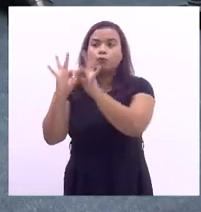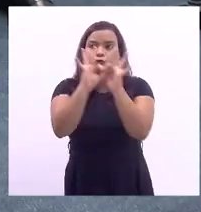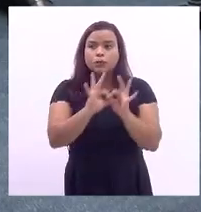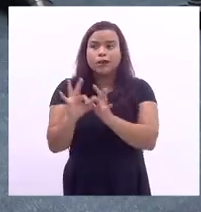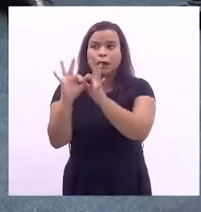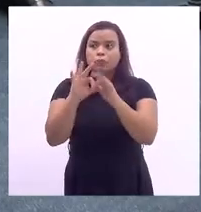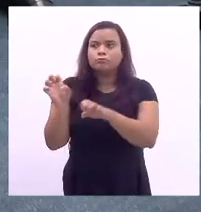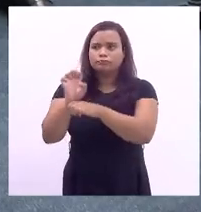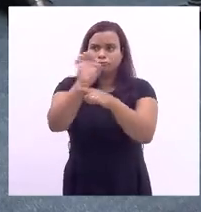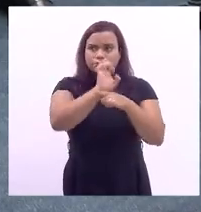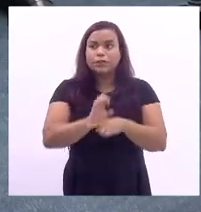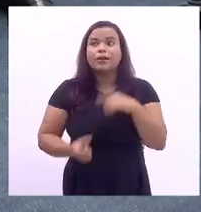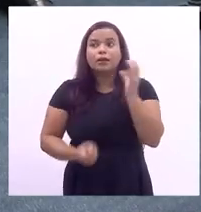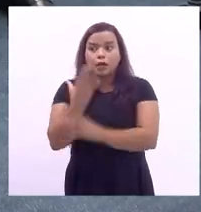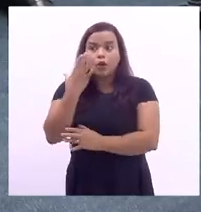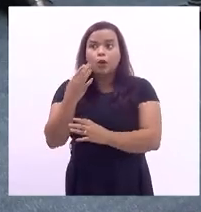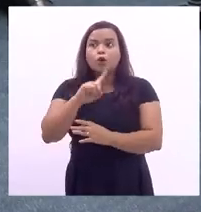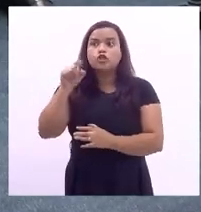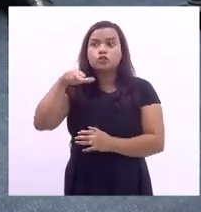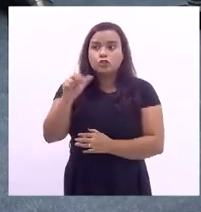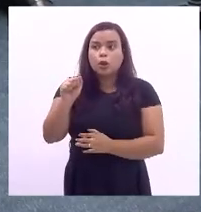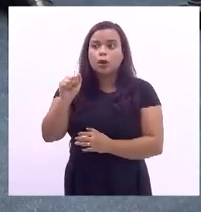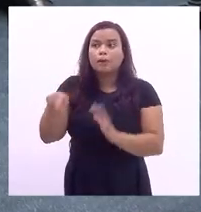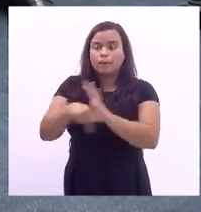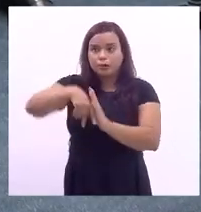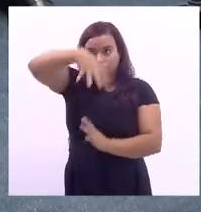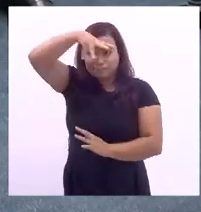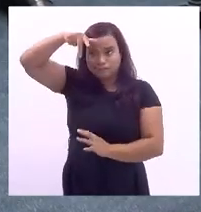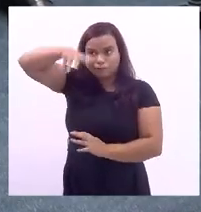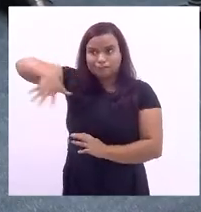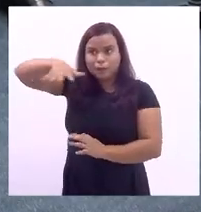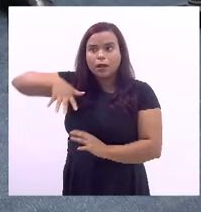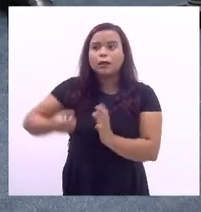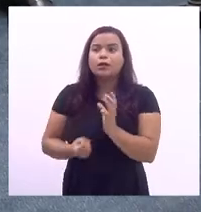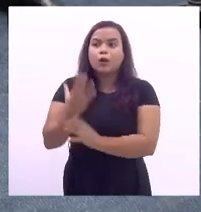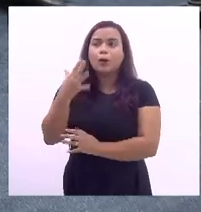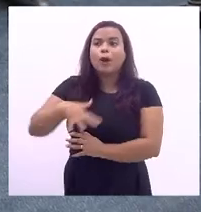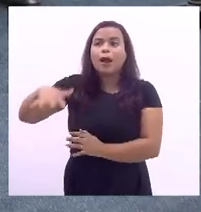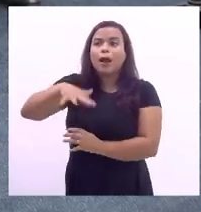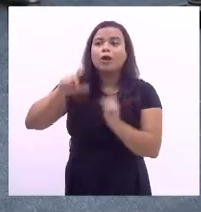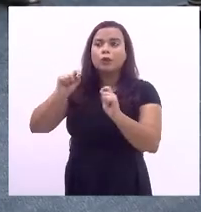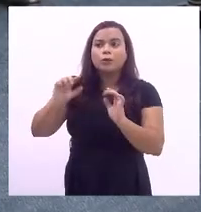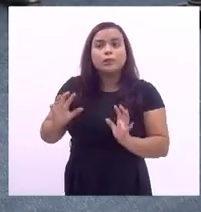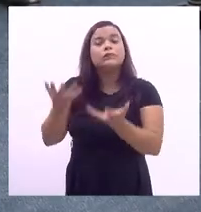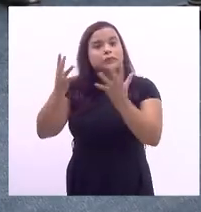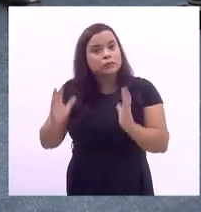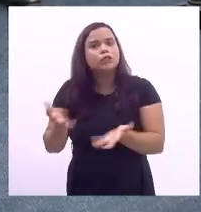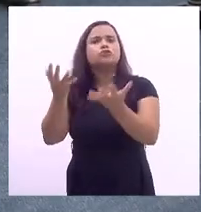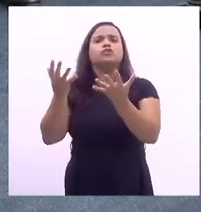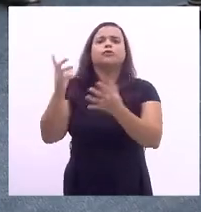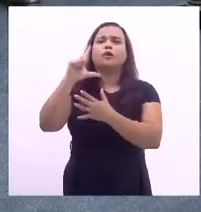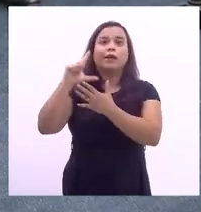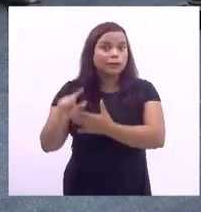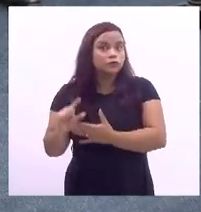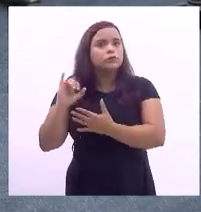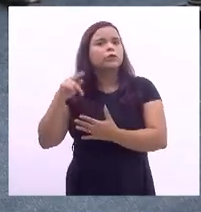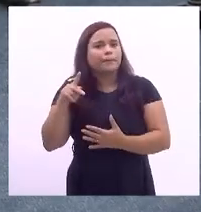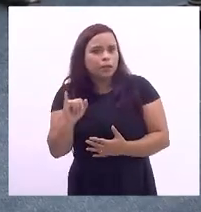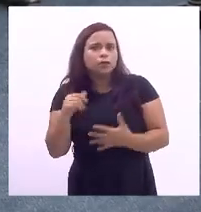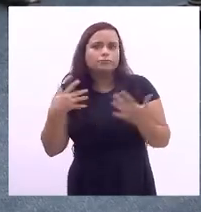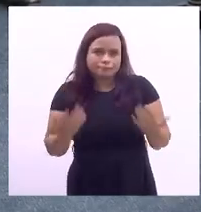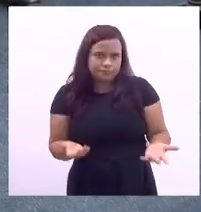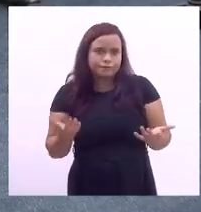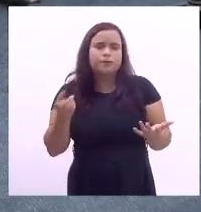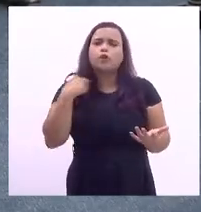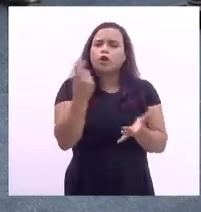de Manaus ela criou uma área de incentivo de redução de IPI a gente tá trazendo